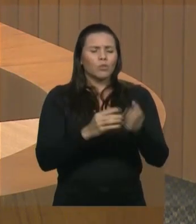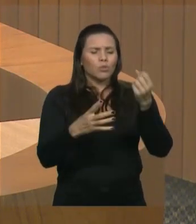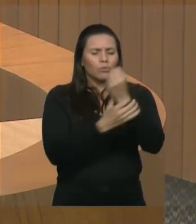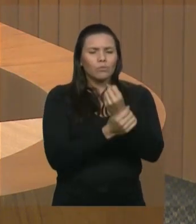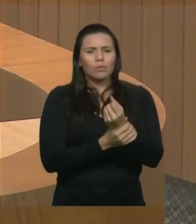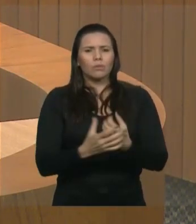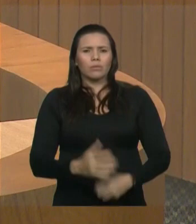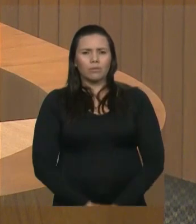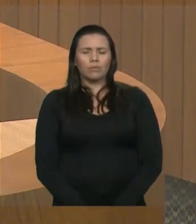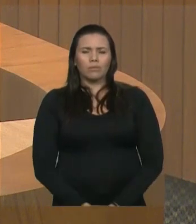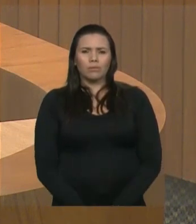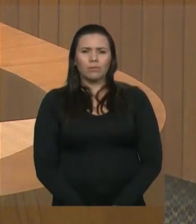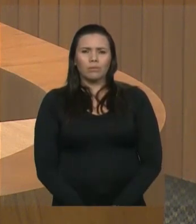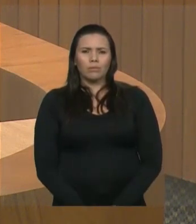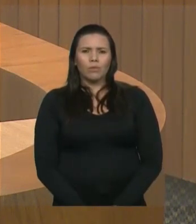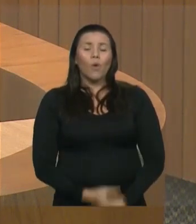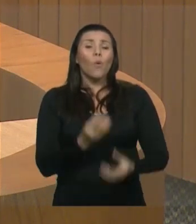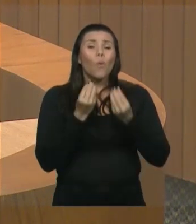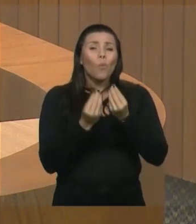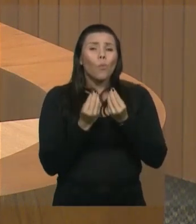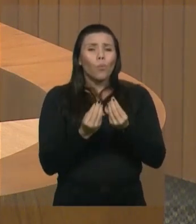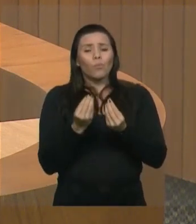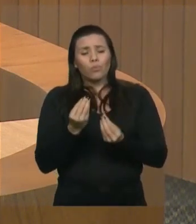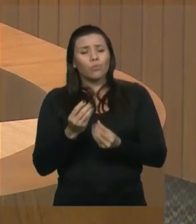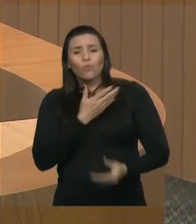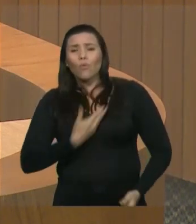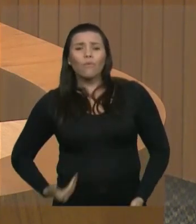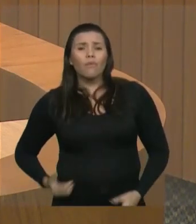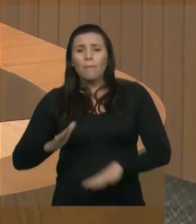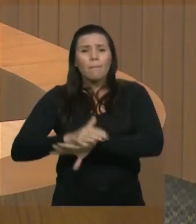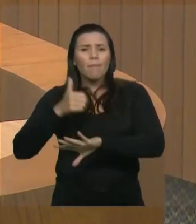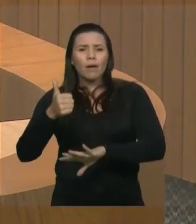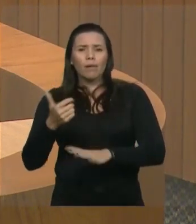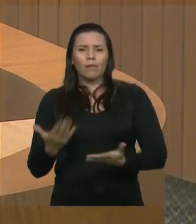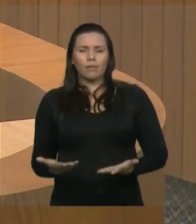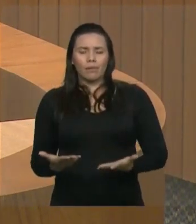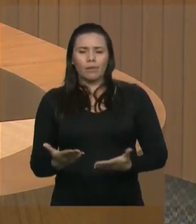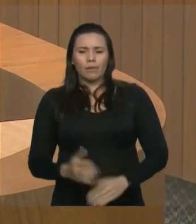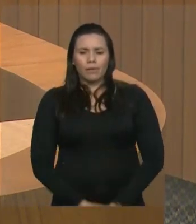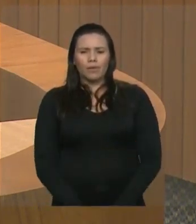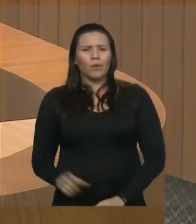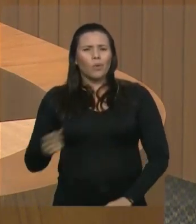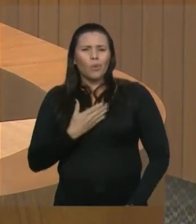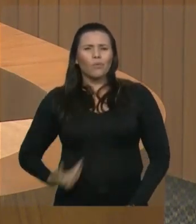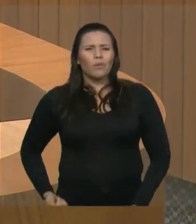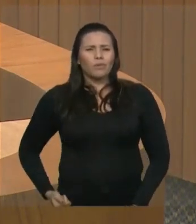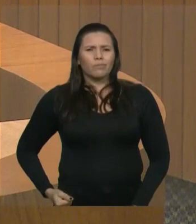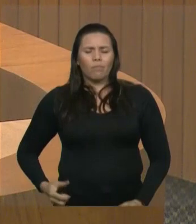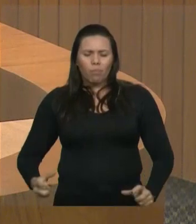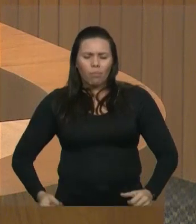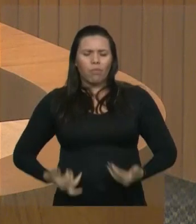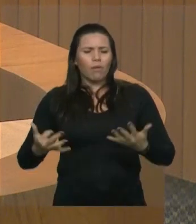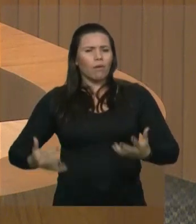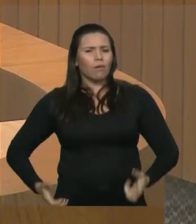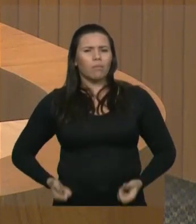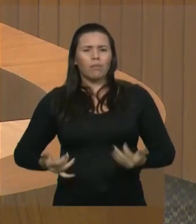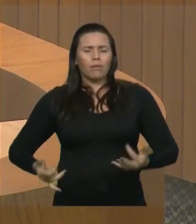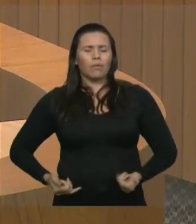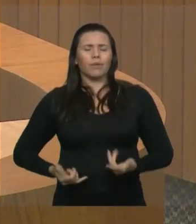os dias. Mentindo todos os dias. E gastando dinheiro público com a